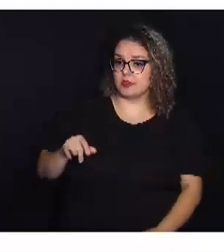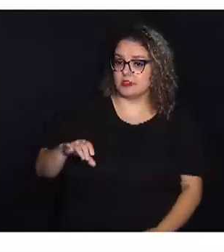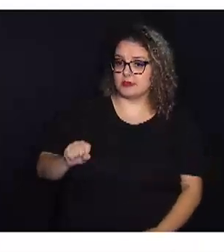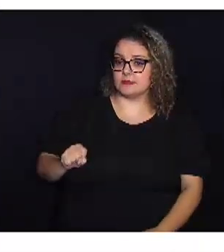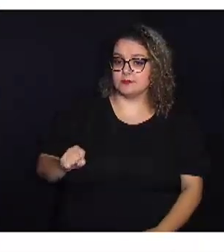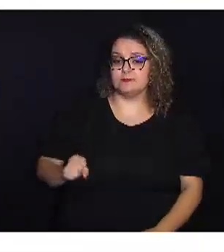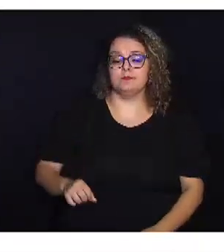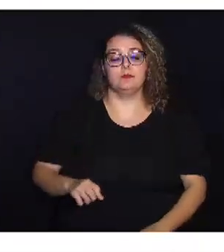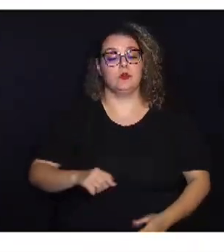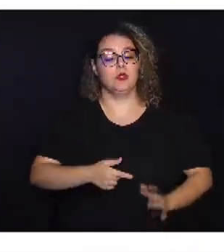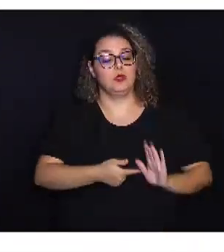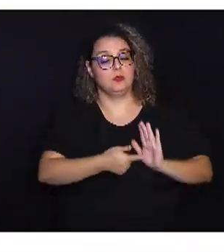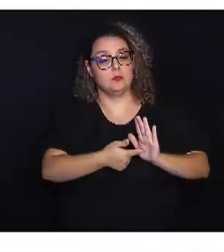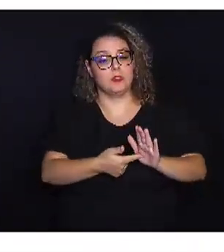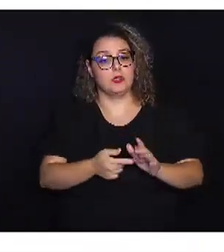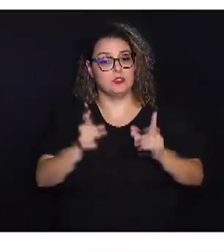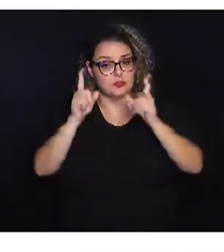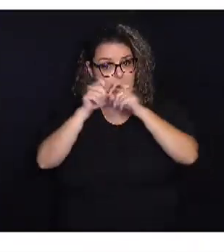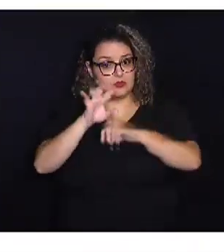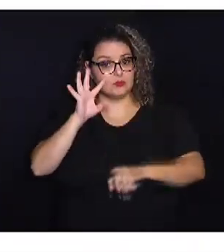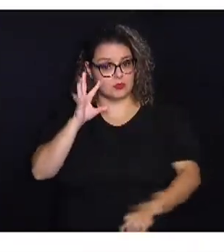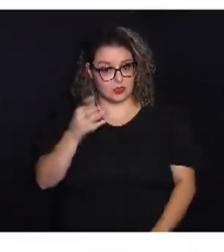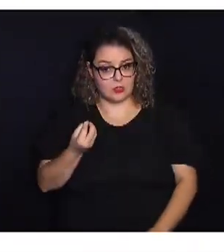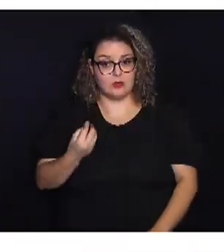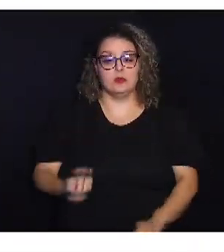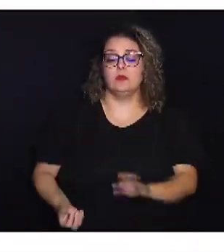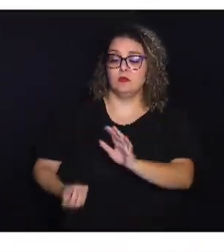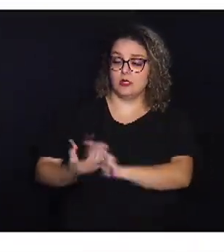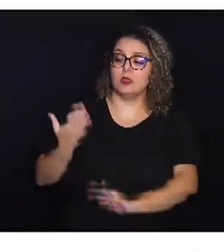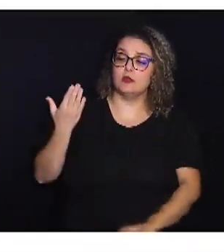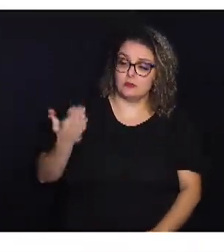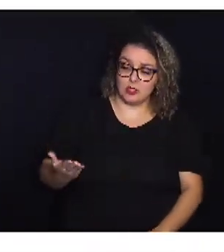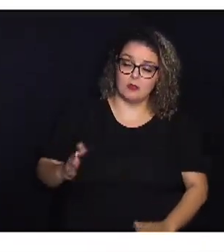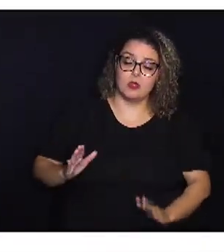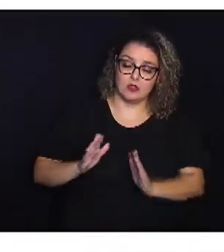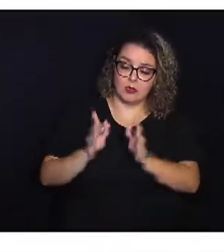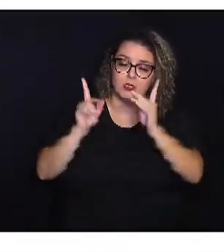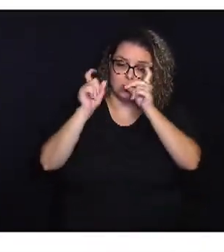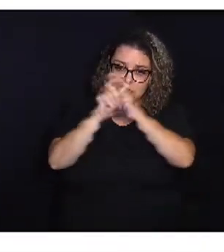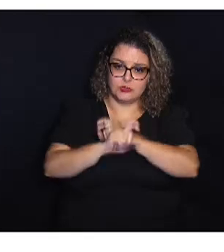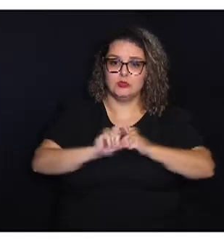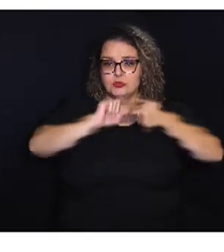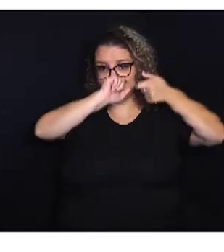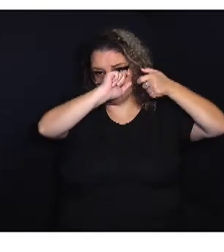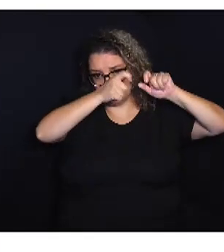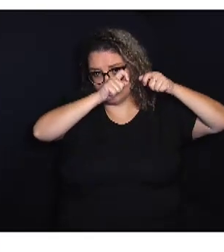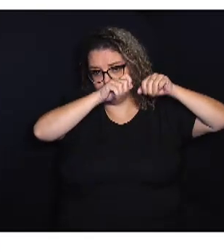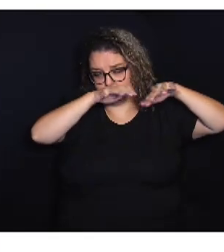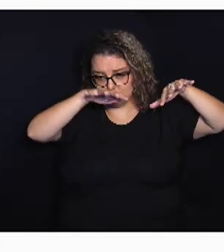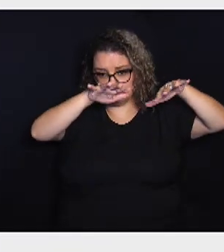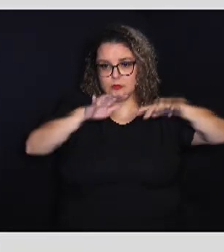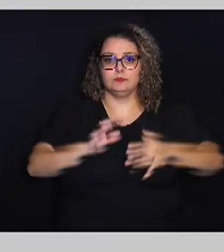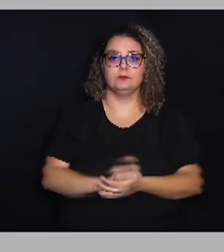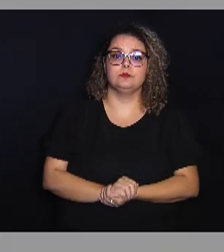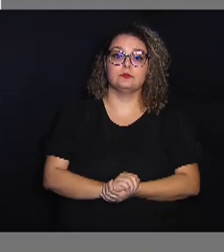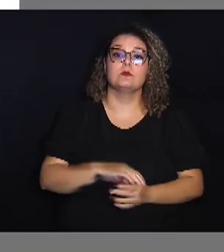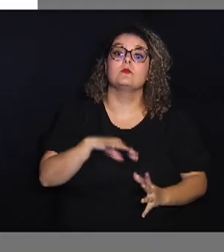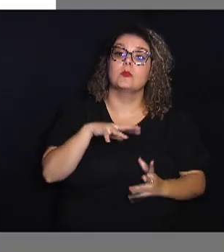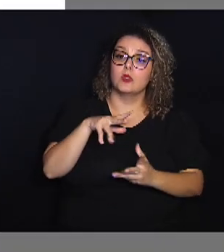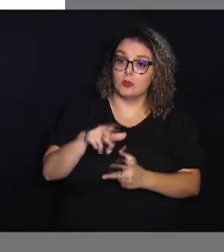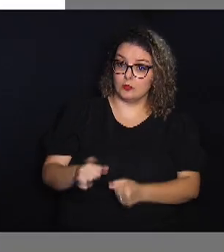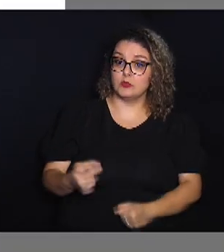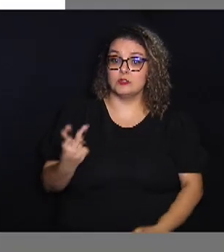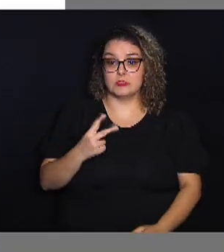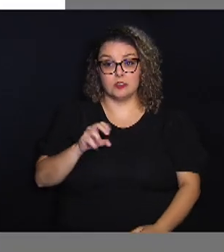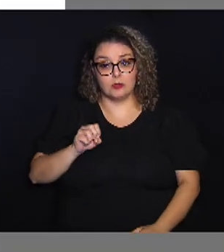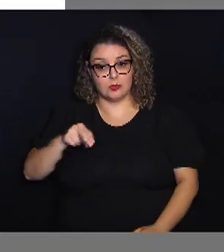as dificuldades de compreensão enfrentadas pelas pessoas com transtorno do espectro autista. No mundo, segundo a